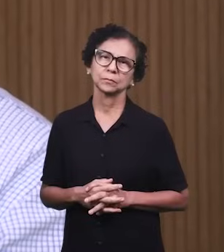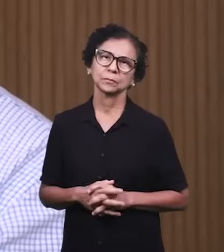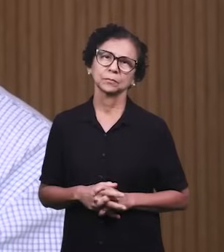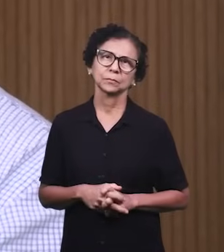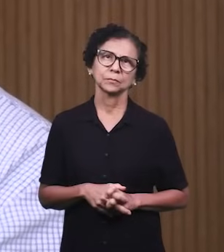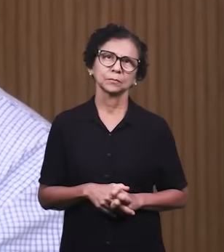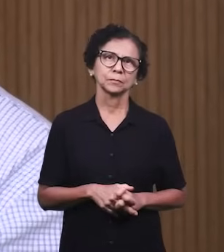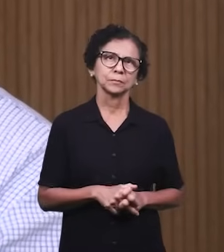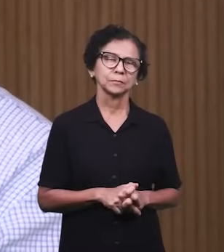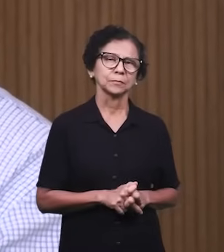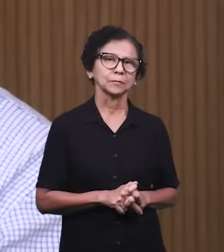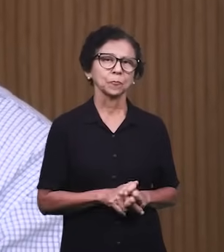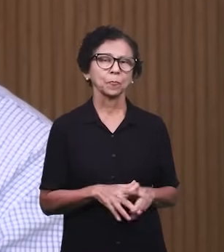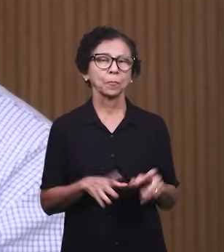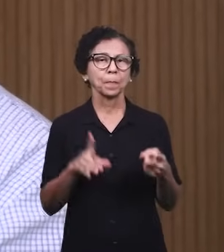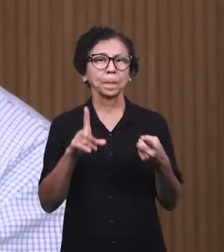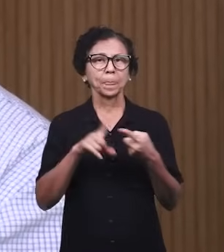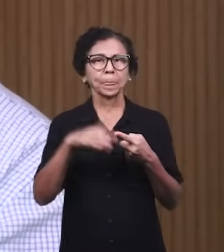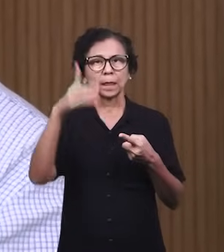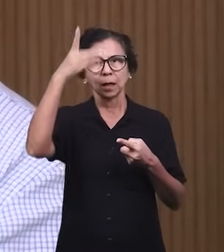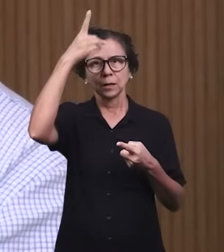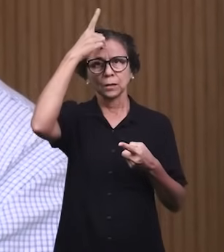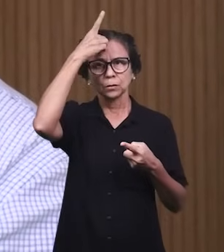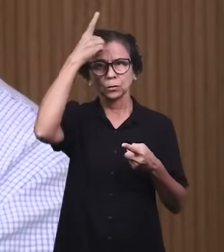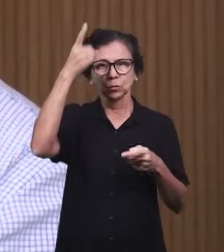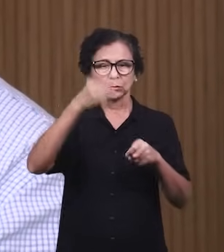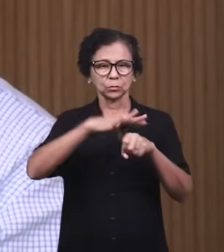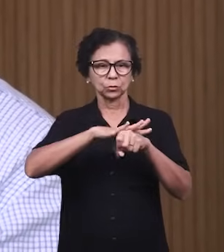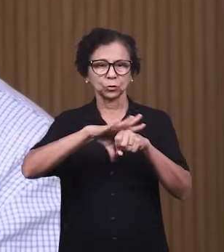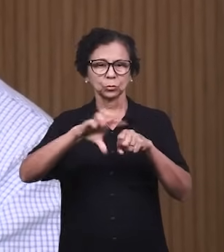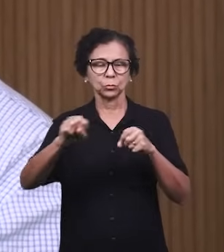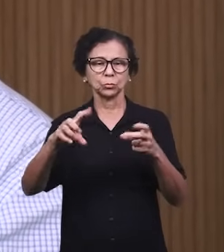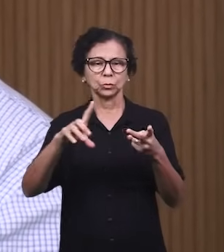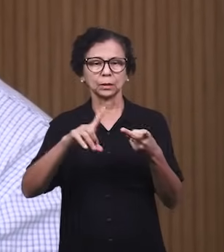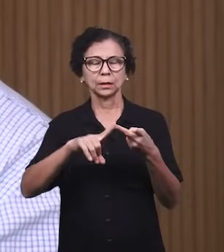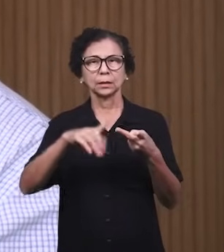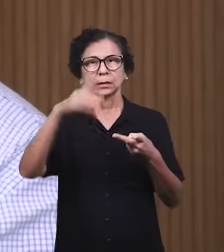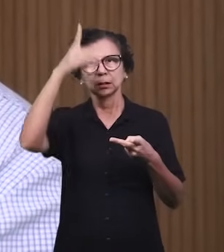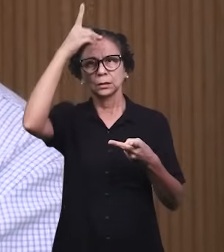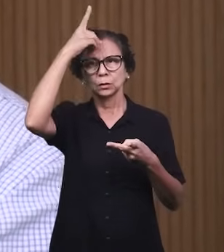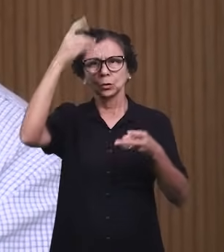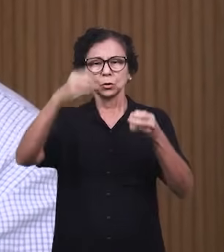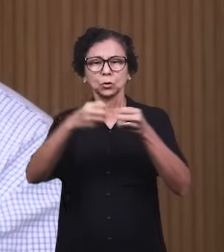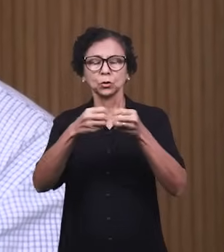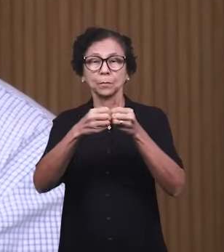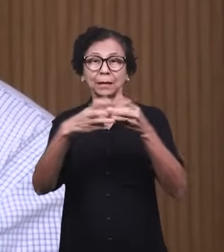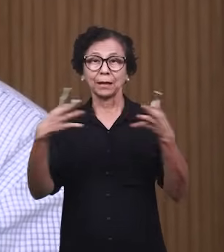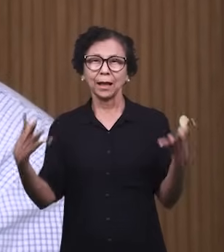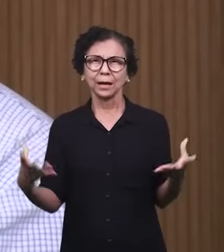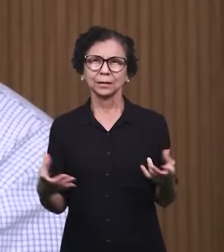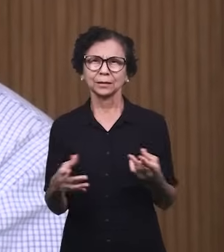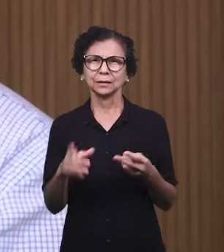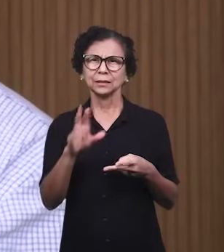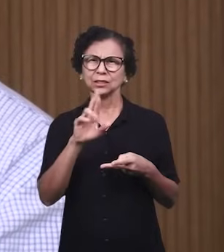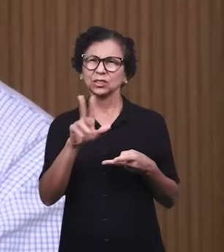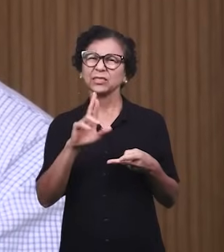de cura e o dom de maravilha, tendo em vista que são dons extraordinários?